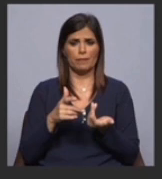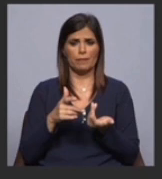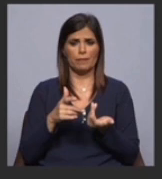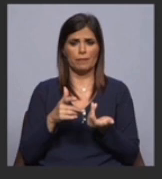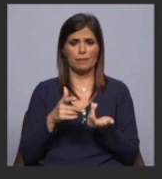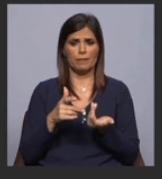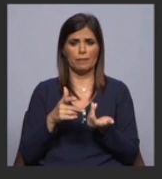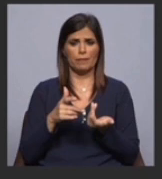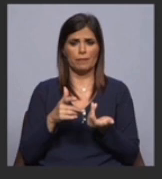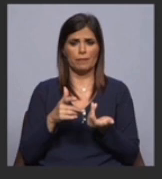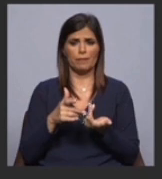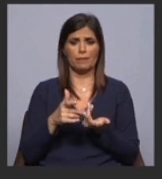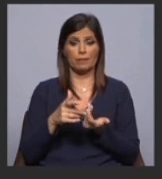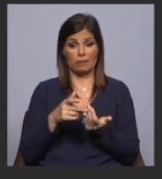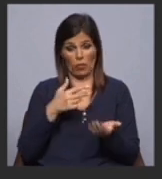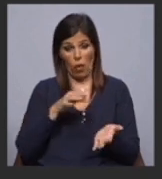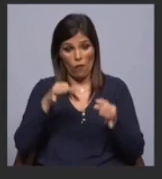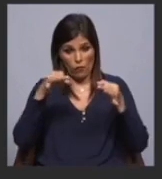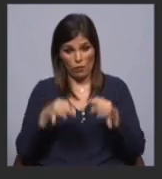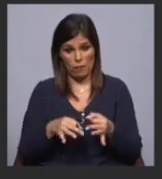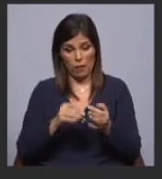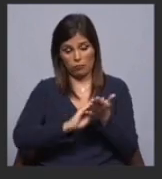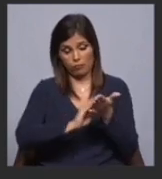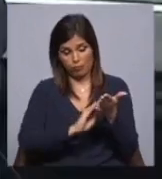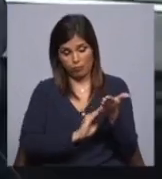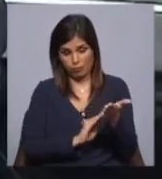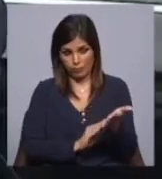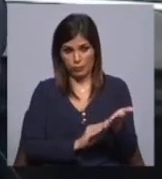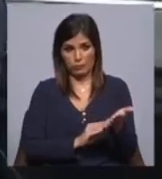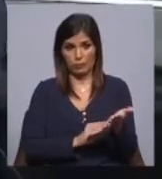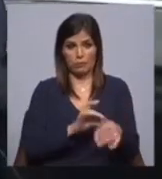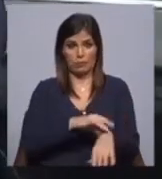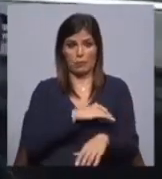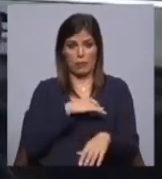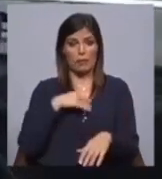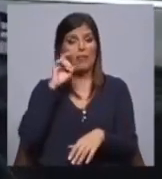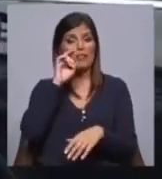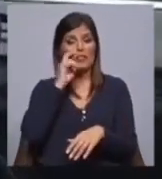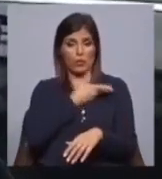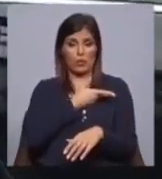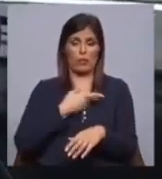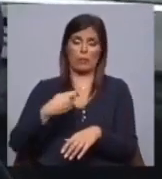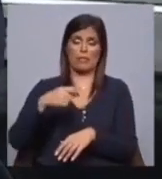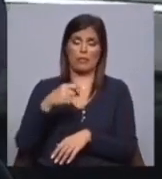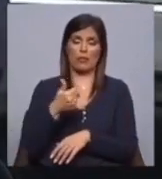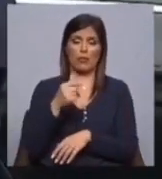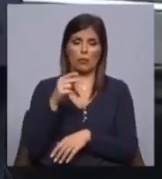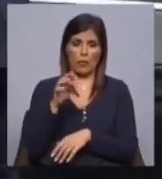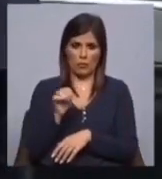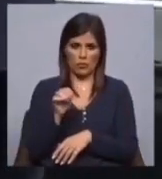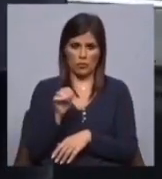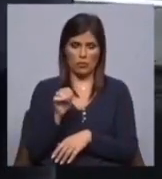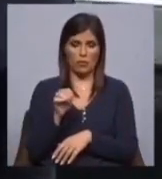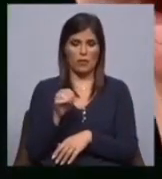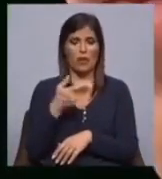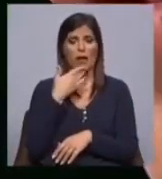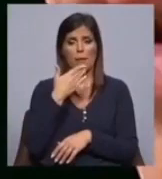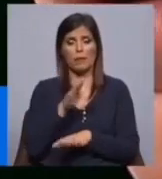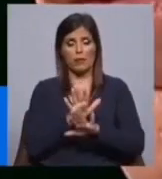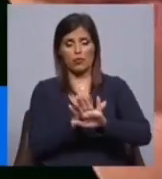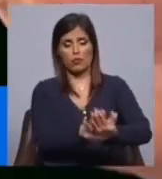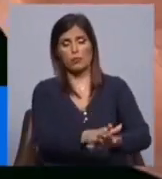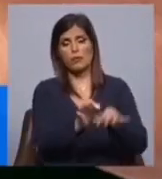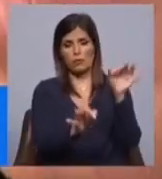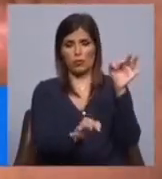todos cagar-lhe à porta. Isso é que era. Através de um atestado. Digam lá quem é que foi o médico. Levaram a defesa do antigo presidente do Banco Espírito Santo a requerer a suspensão